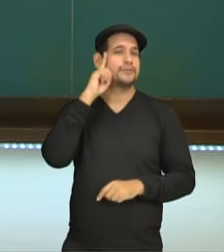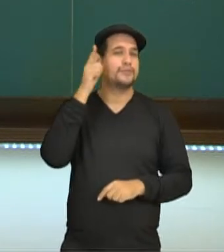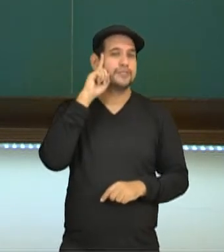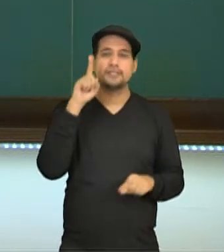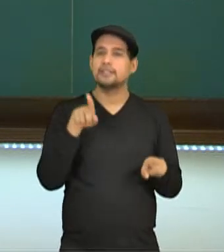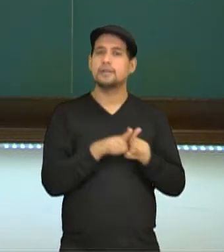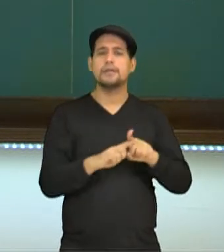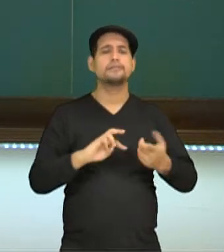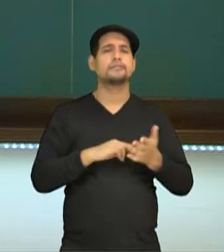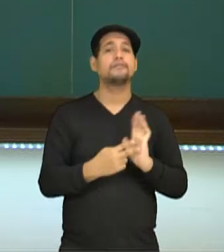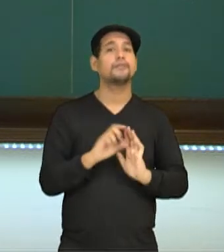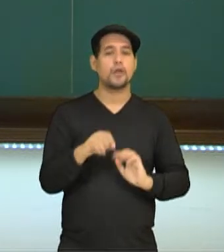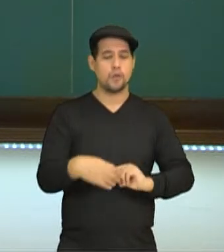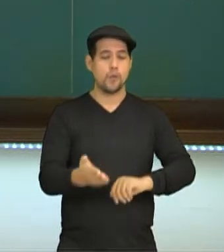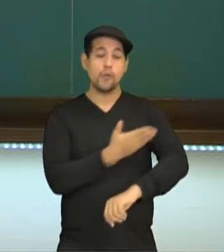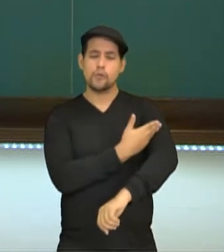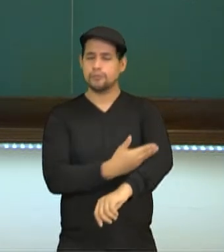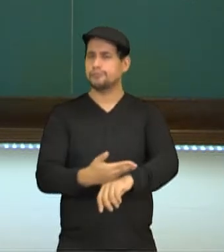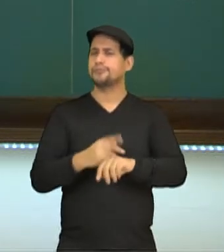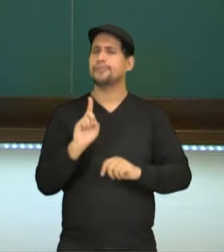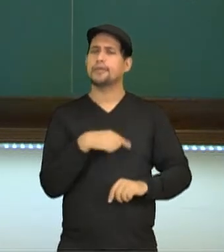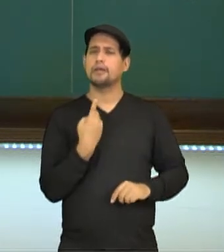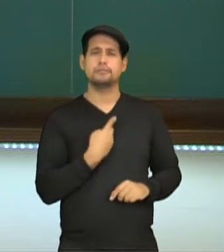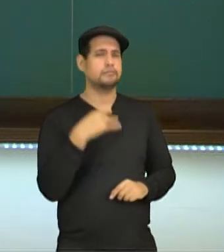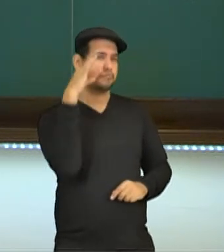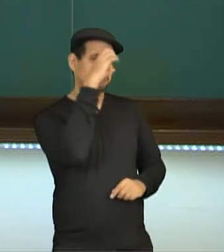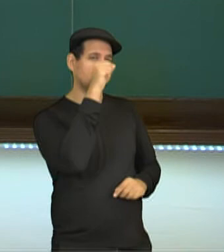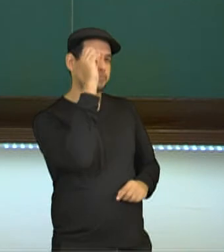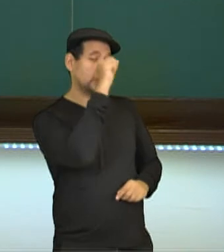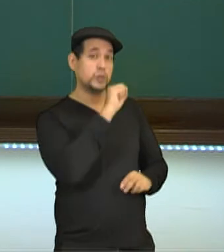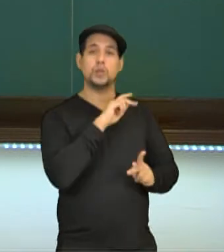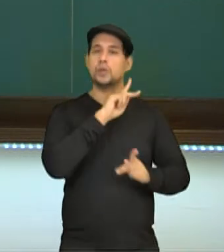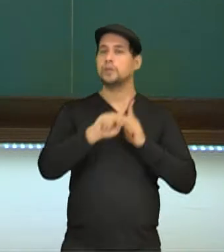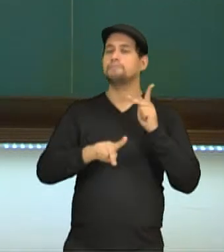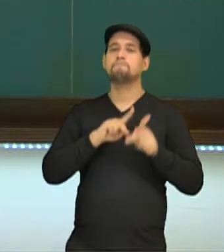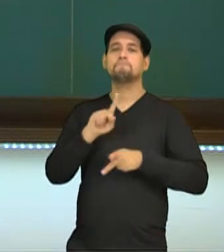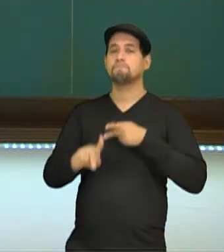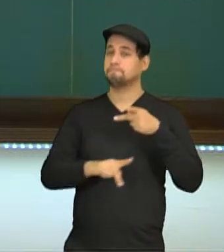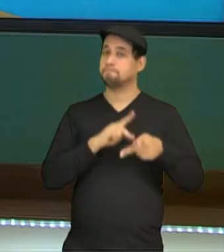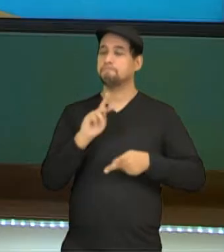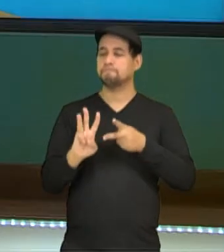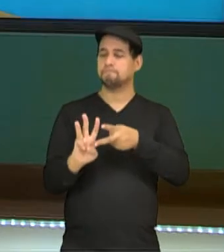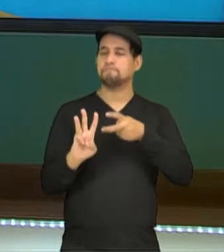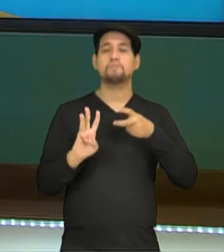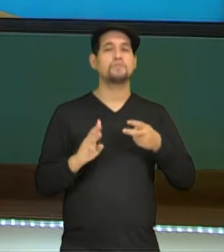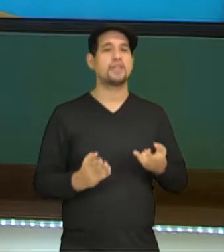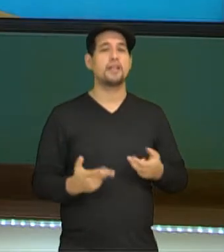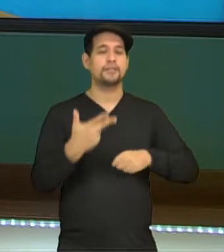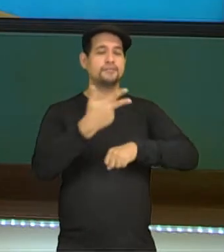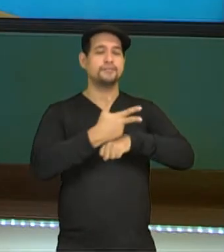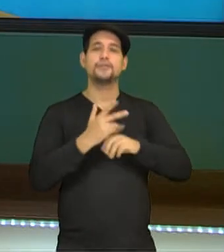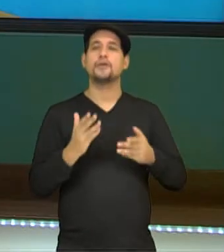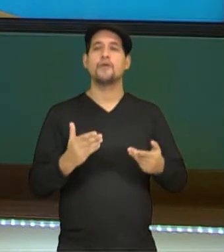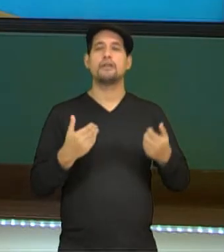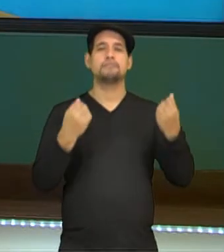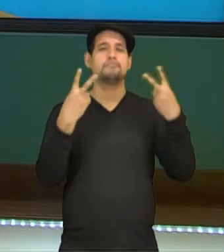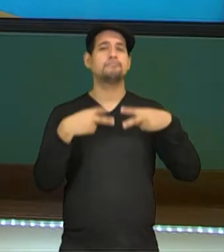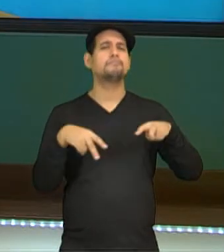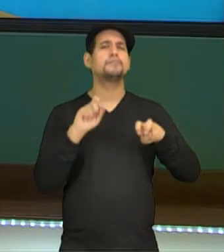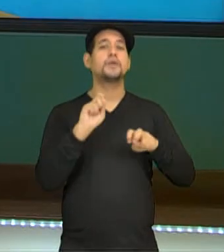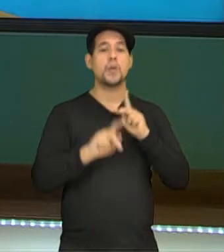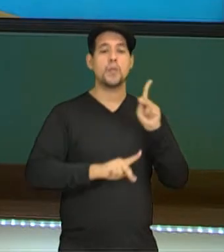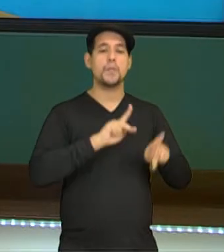né, são aí hábitos que a gente herdou dos povos indígenas. Pessoal, neste vídeo nós falamos